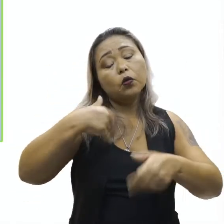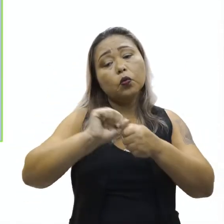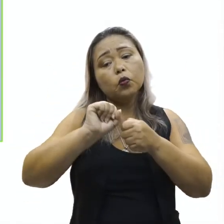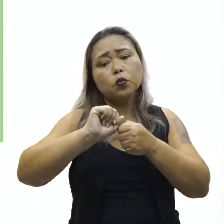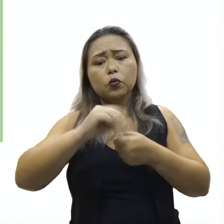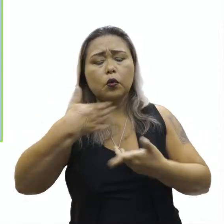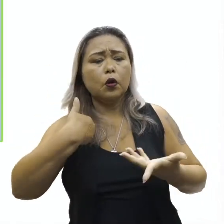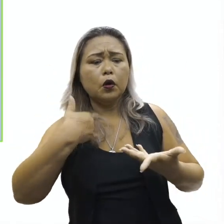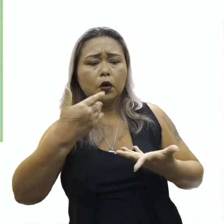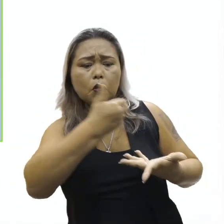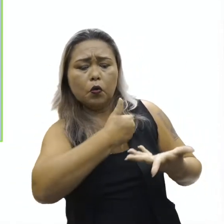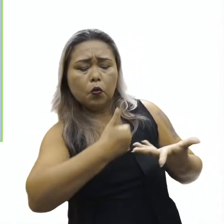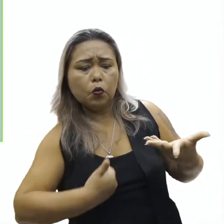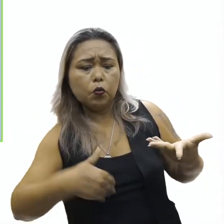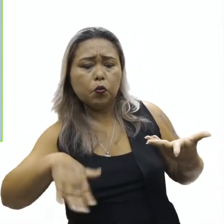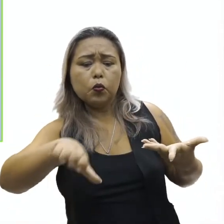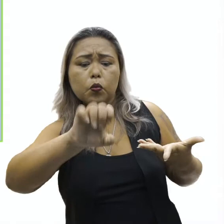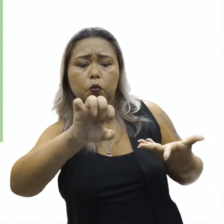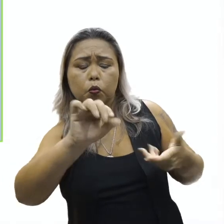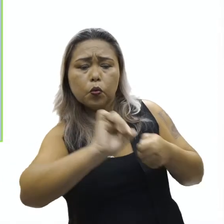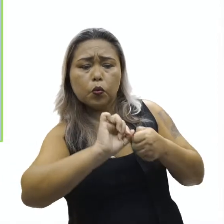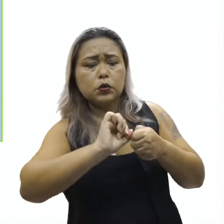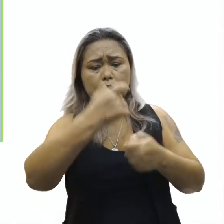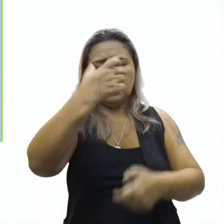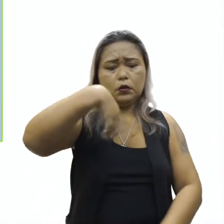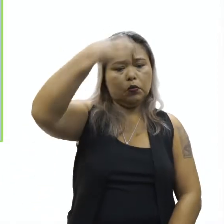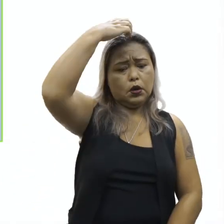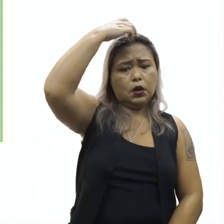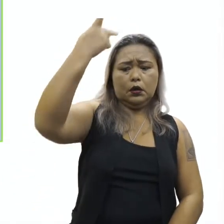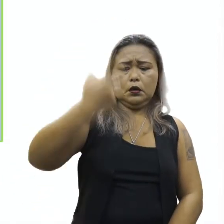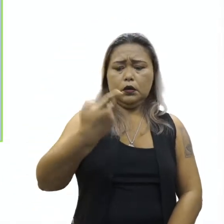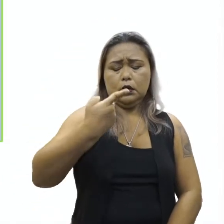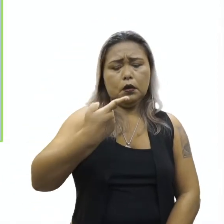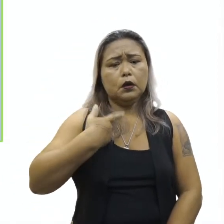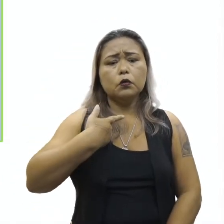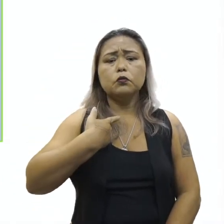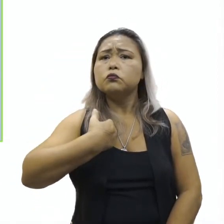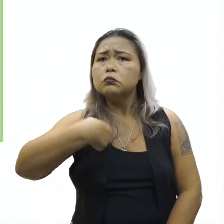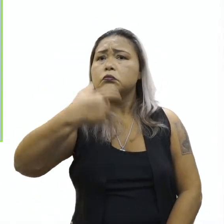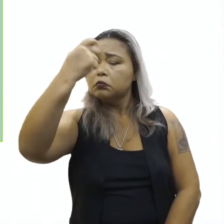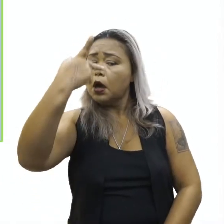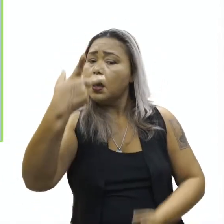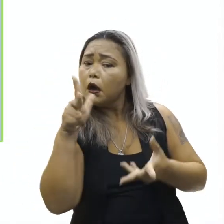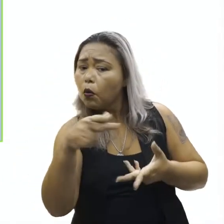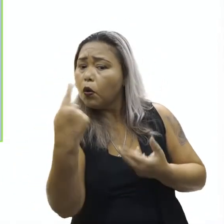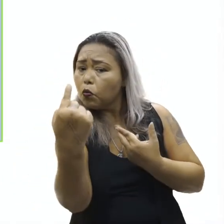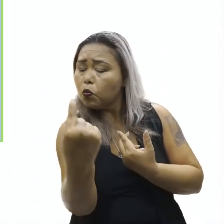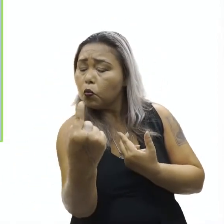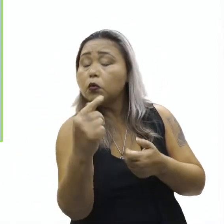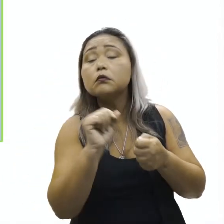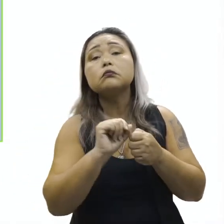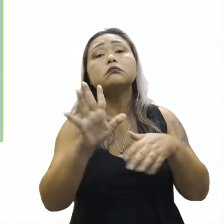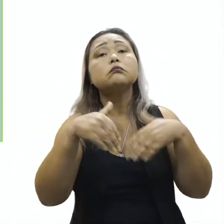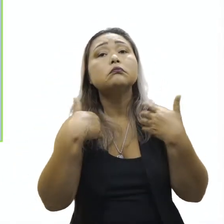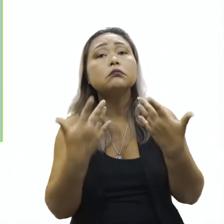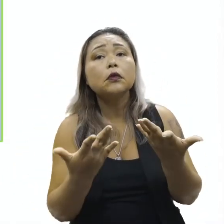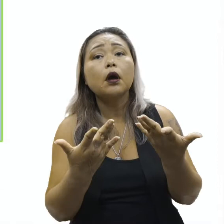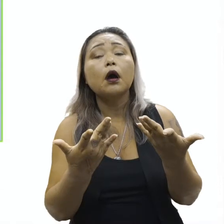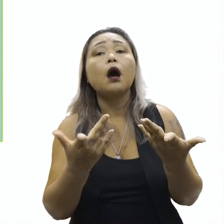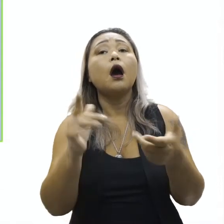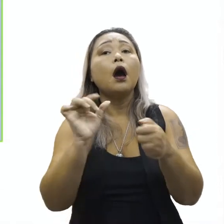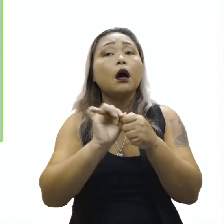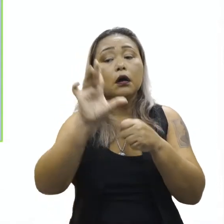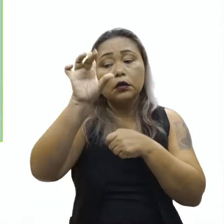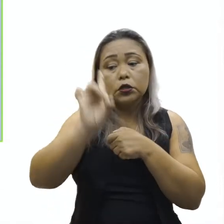rei, né? O rei, o Estado sou eu. Então, essas ampliações de liberdades individuais, como o direito à